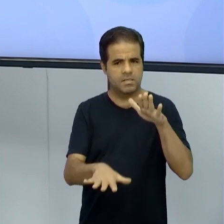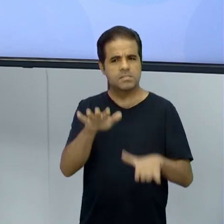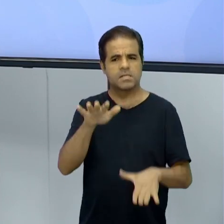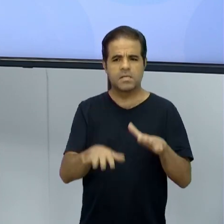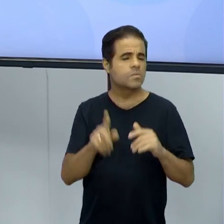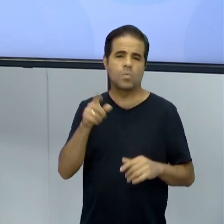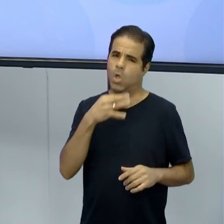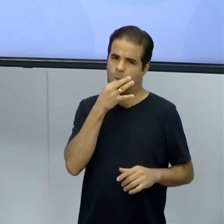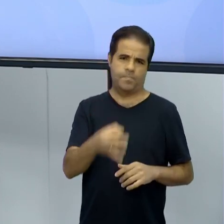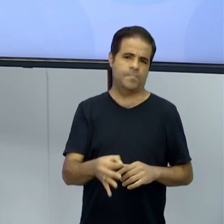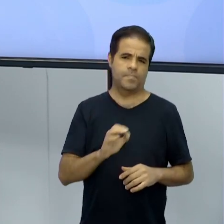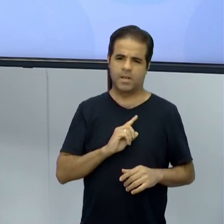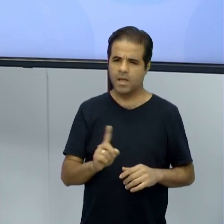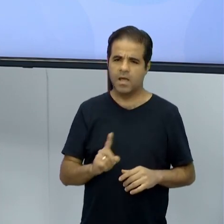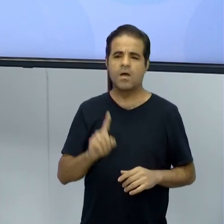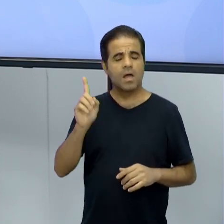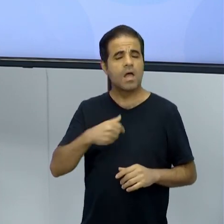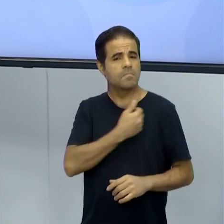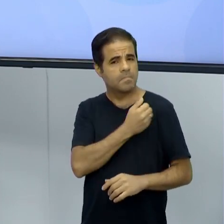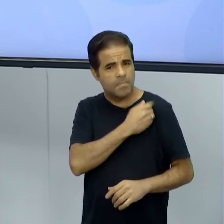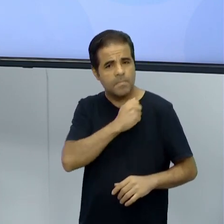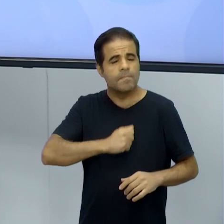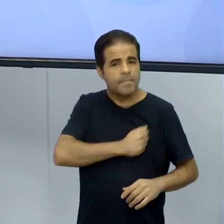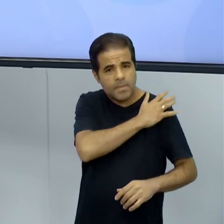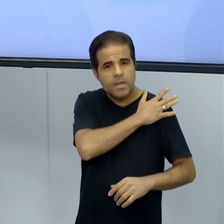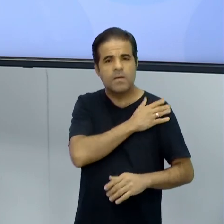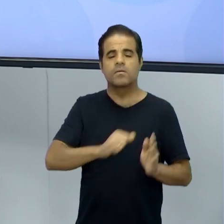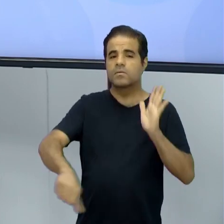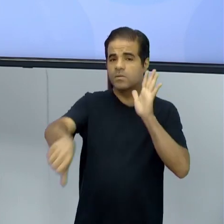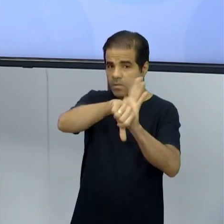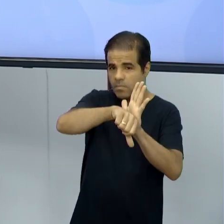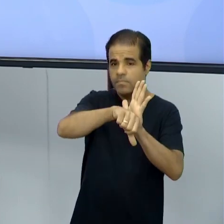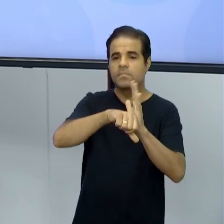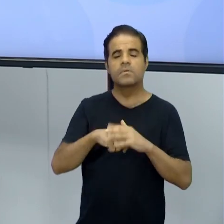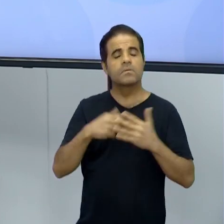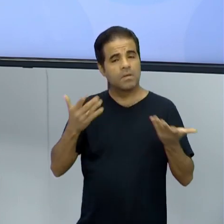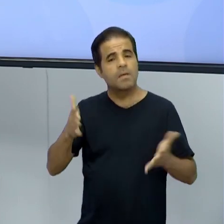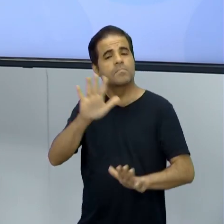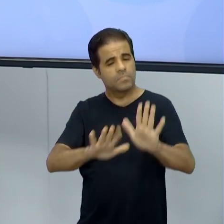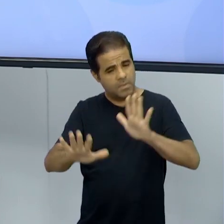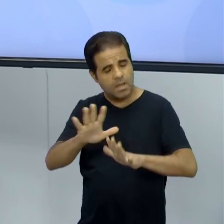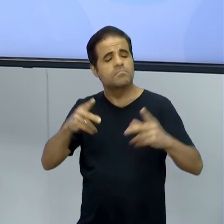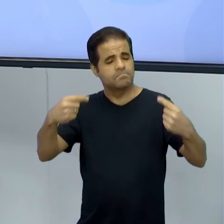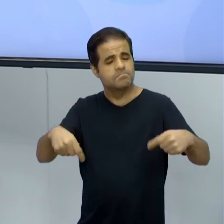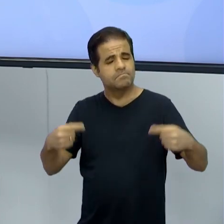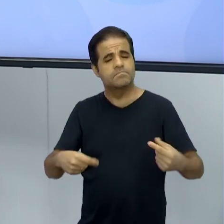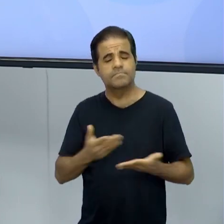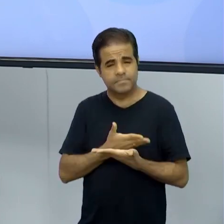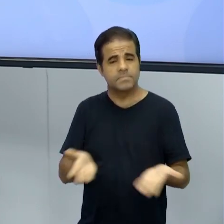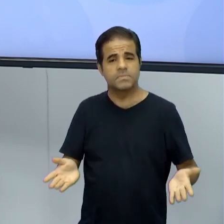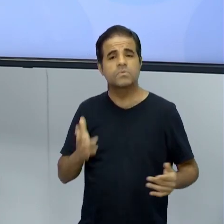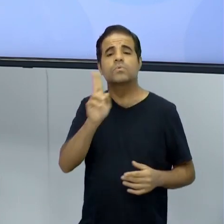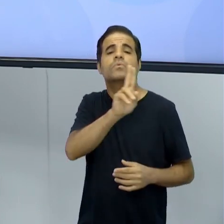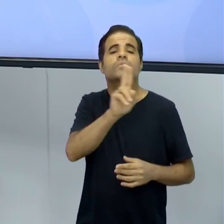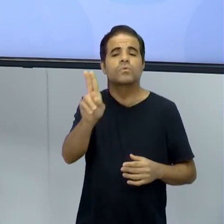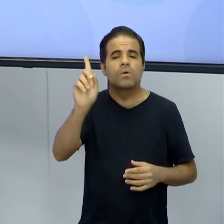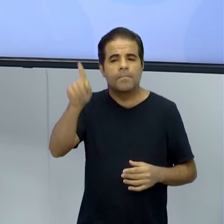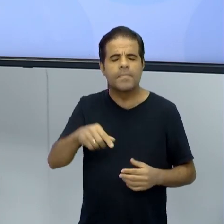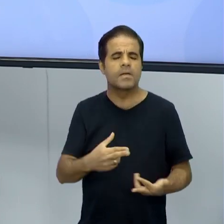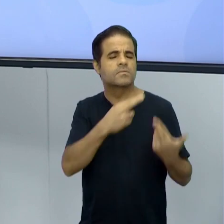vezes, não é opinião, às vezes é preconceito, é crime mesmo. Então a gente tem que tomar cuidado com o que a gente posta. O nome disso,